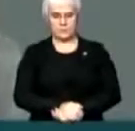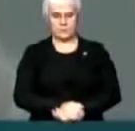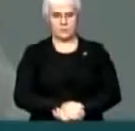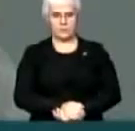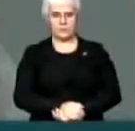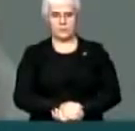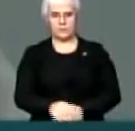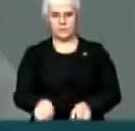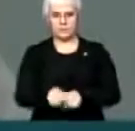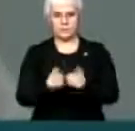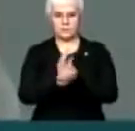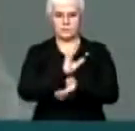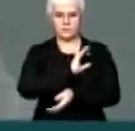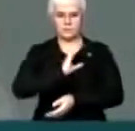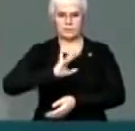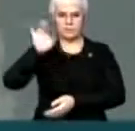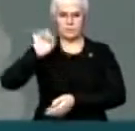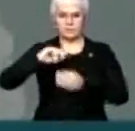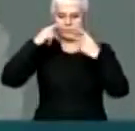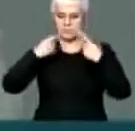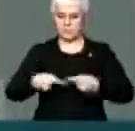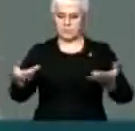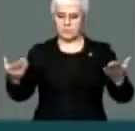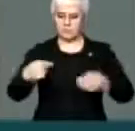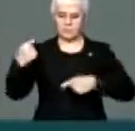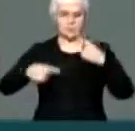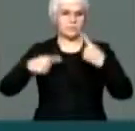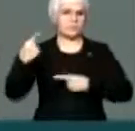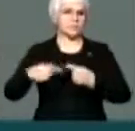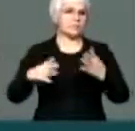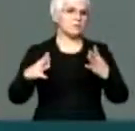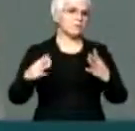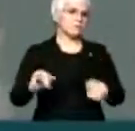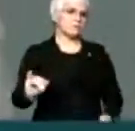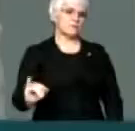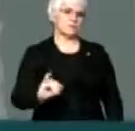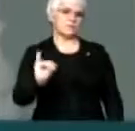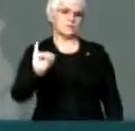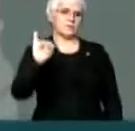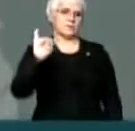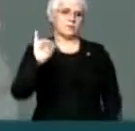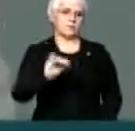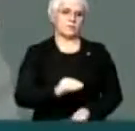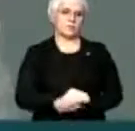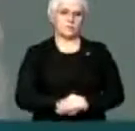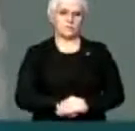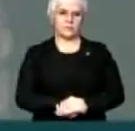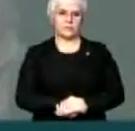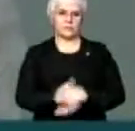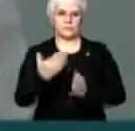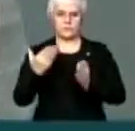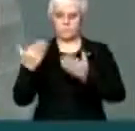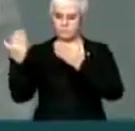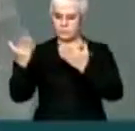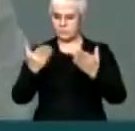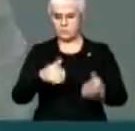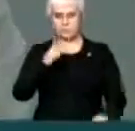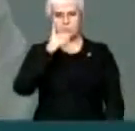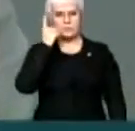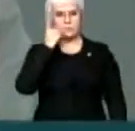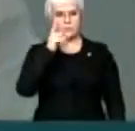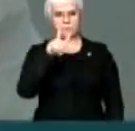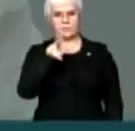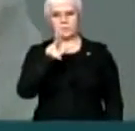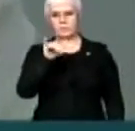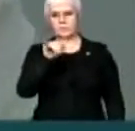Comissão de Direitos Humanos, esse debate é muitíssimo importante. Convido a deputada